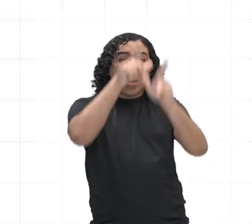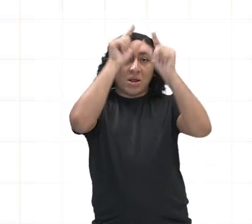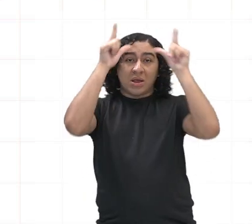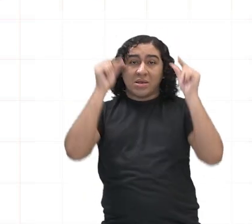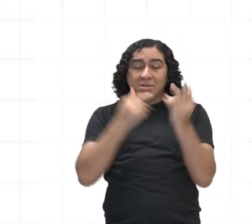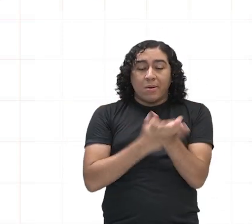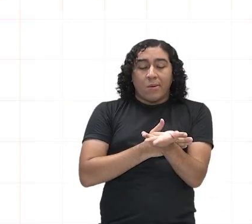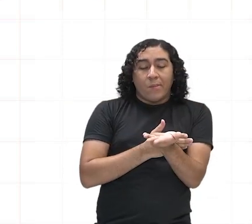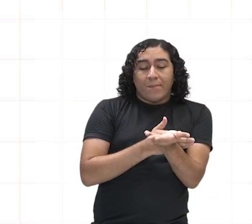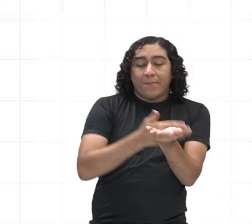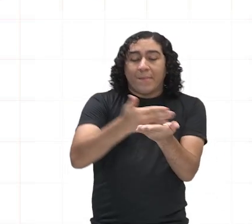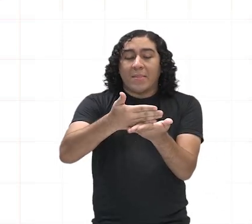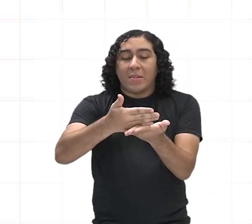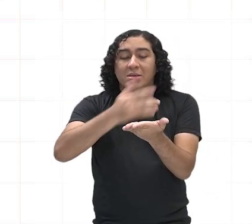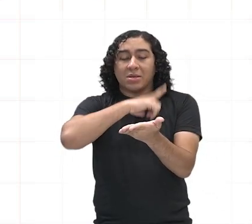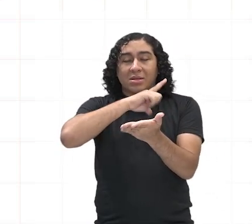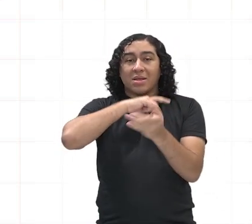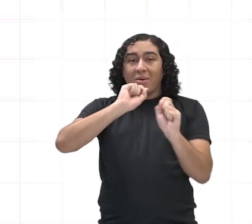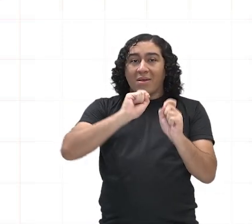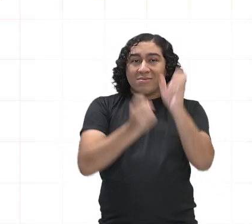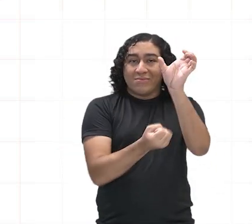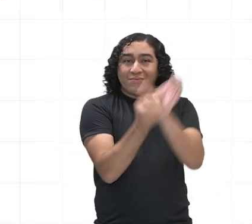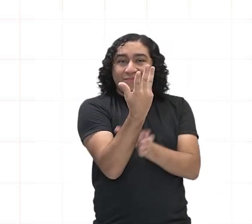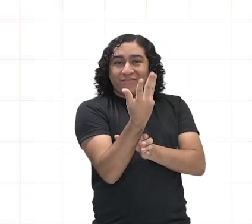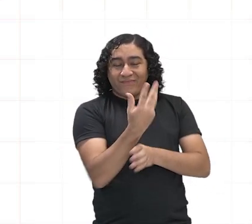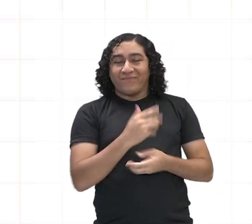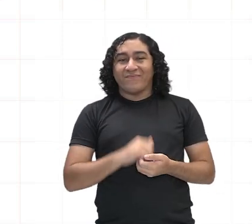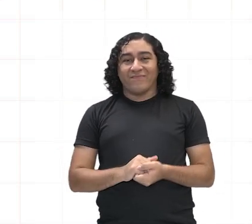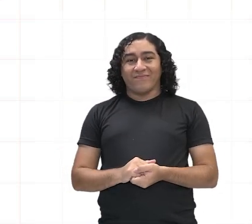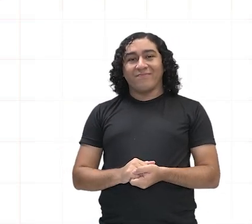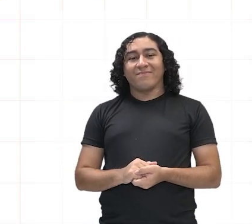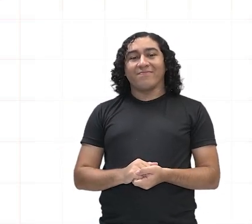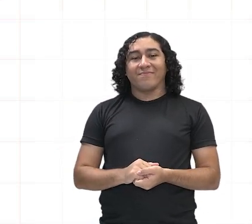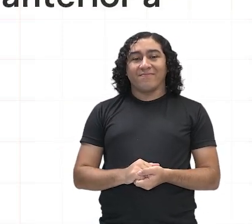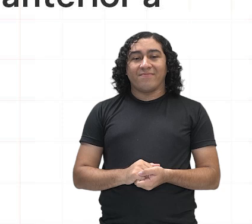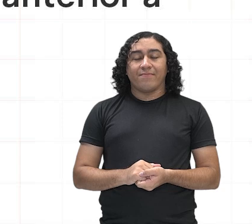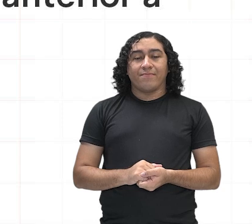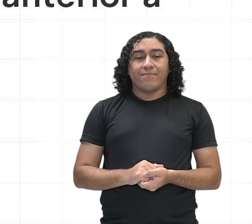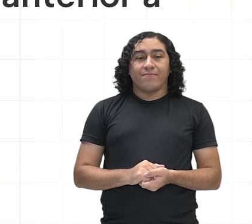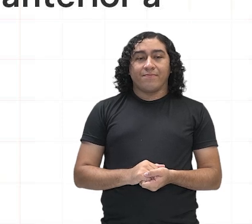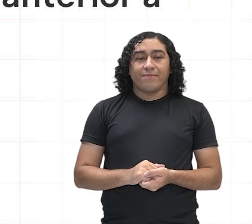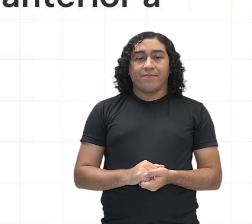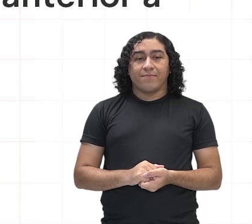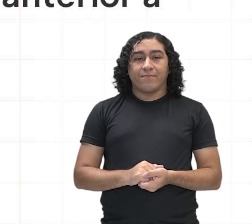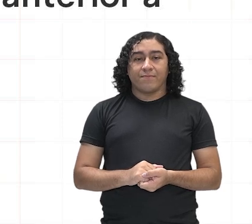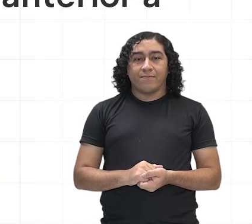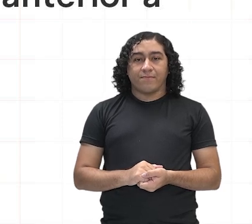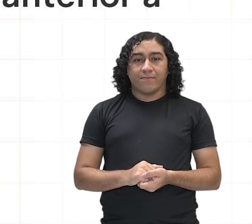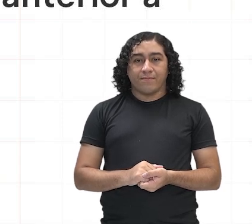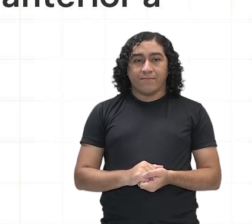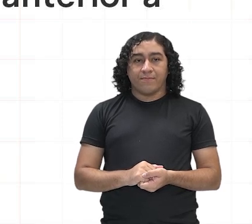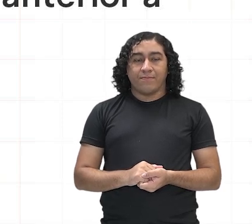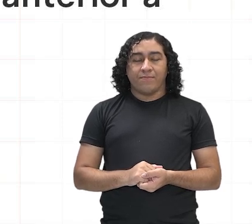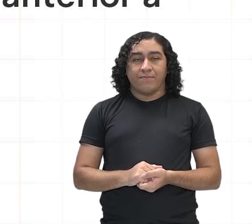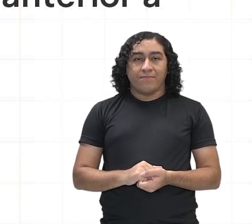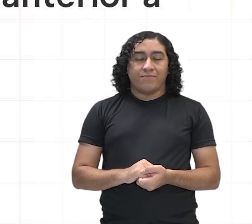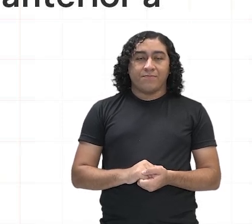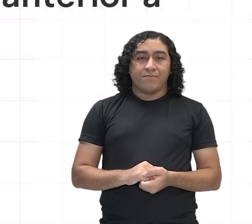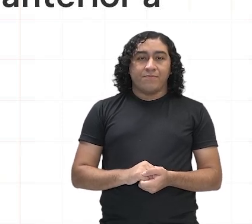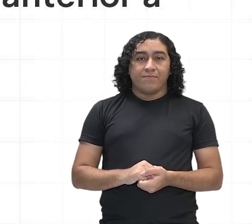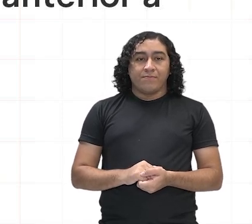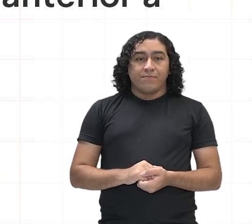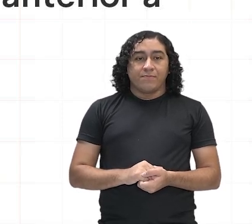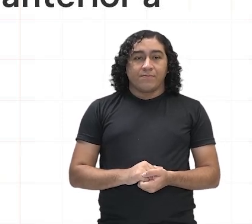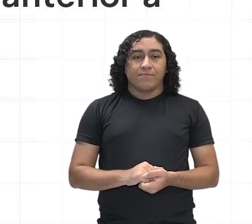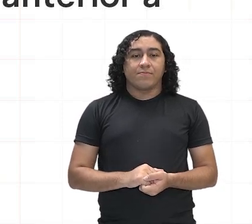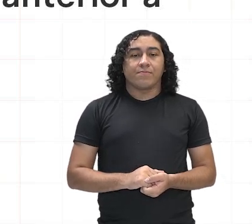começando, né, aí a se formar. Olha só, então, ali corresponde, então, esse período homérico, corresponde, então,